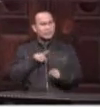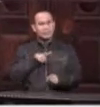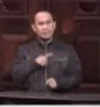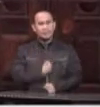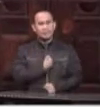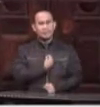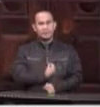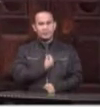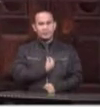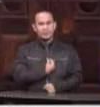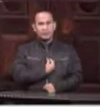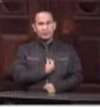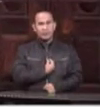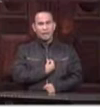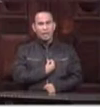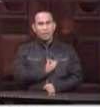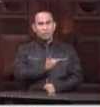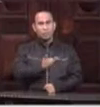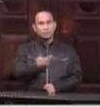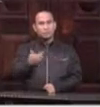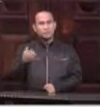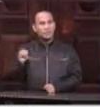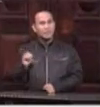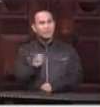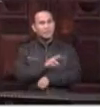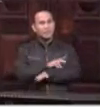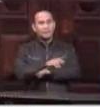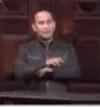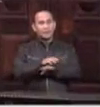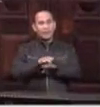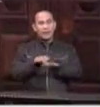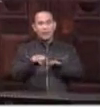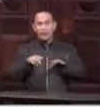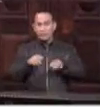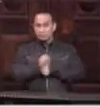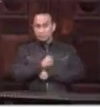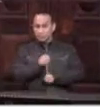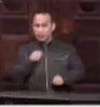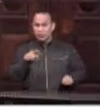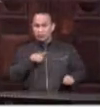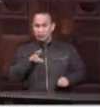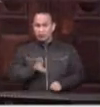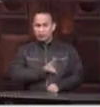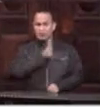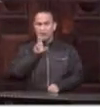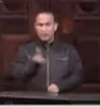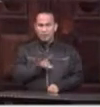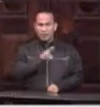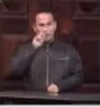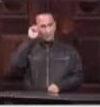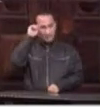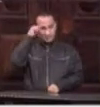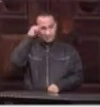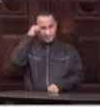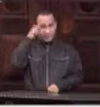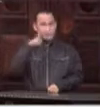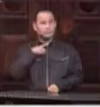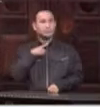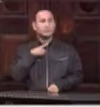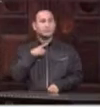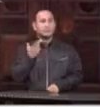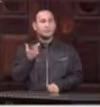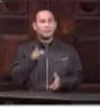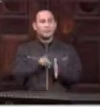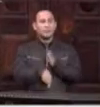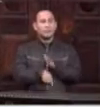existem cerca de 200 peças, a maioria delas das religiões de matriz africana, mas uma quantidade